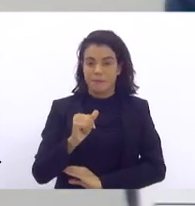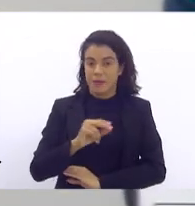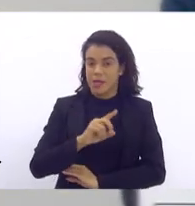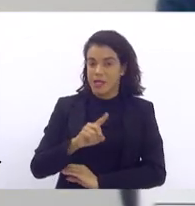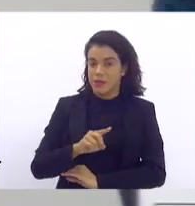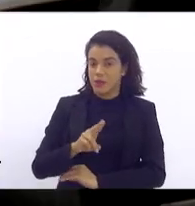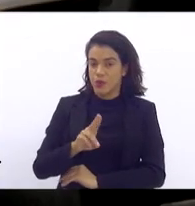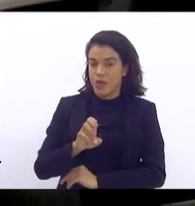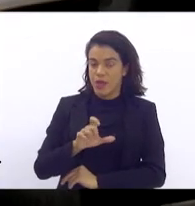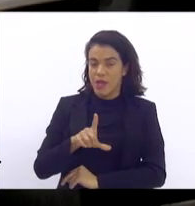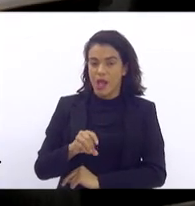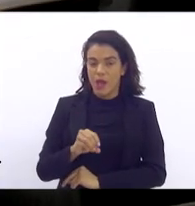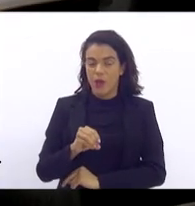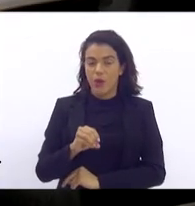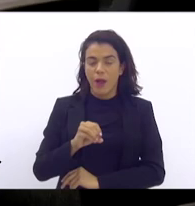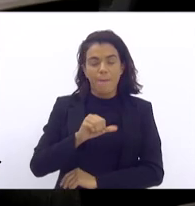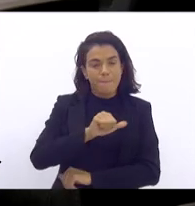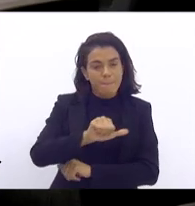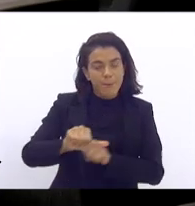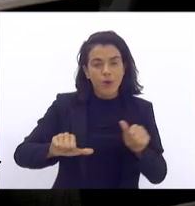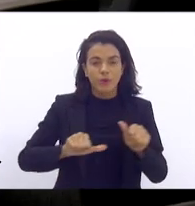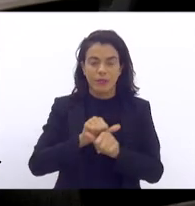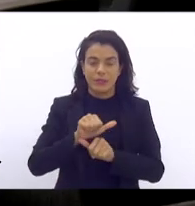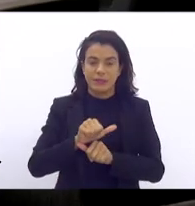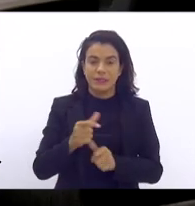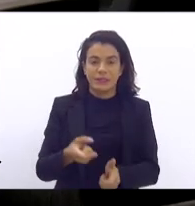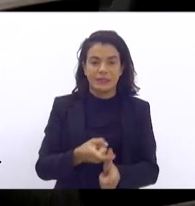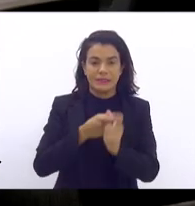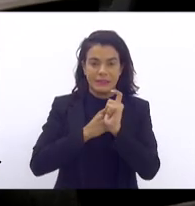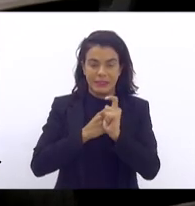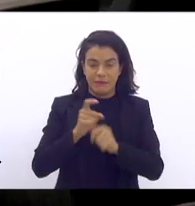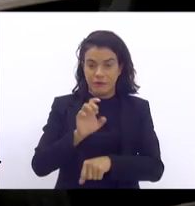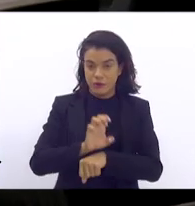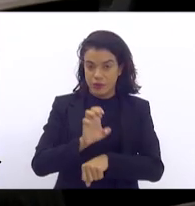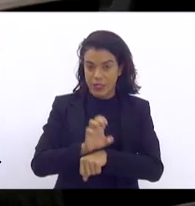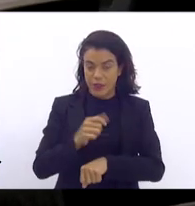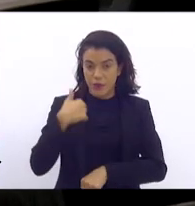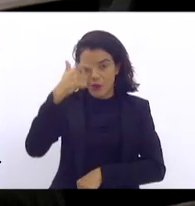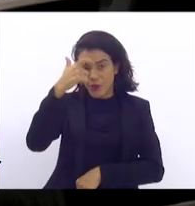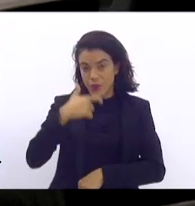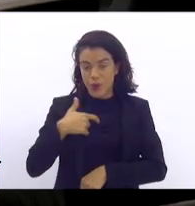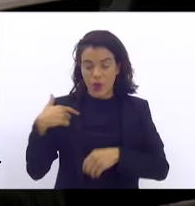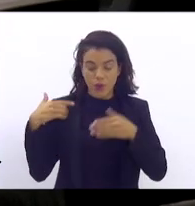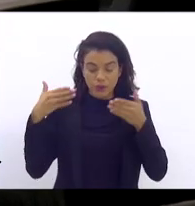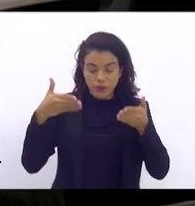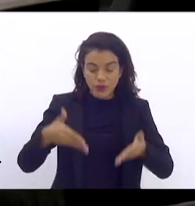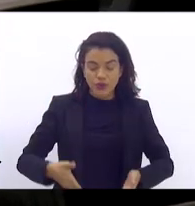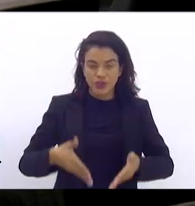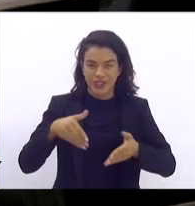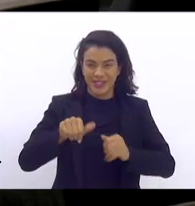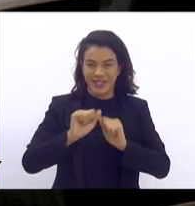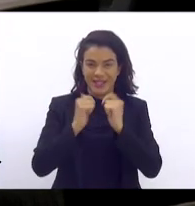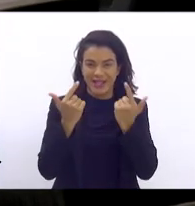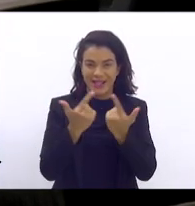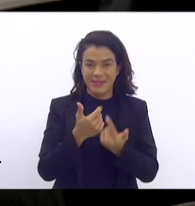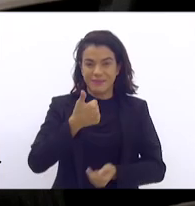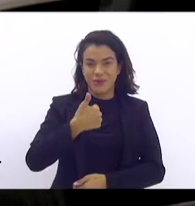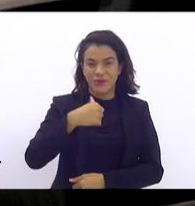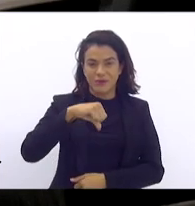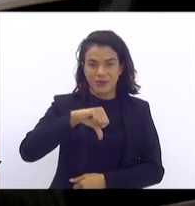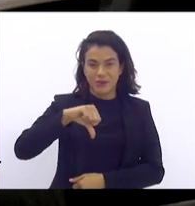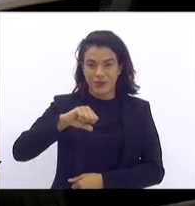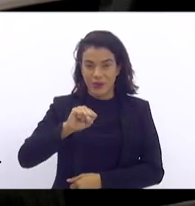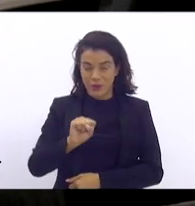a reestruturação das dívidas estaduais quando eu cheguei aqui nesse Parlamento em 1998 meu primeiro mandato